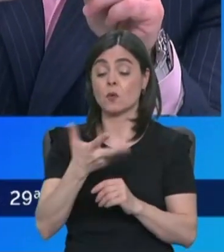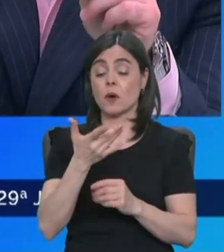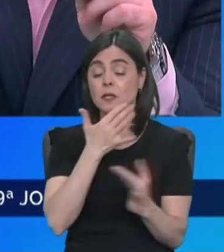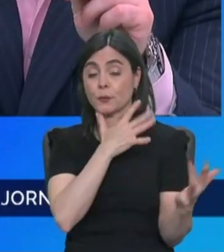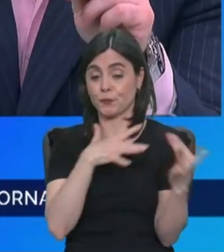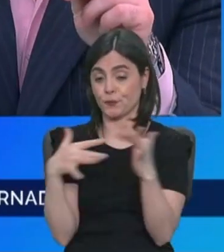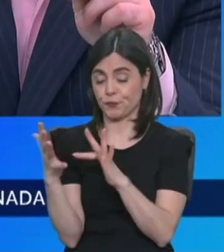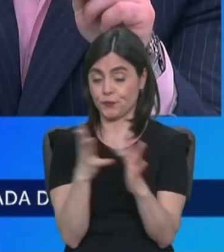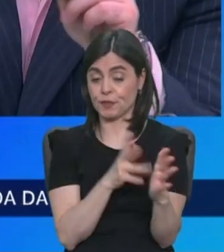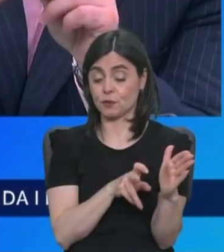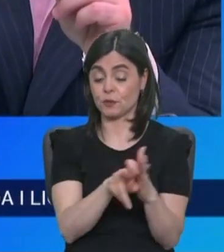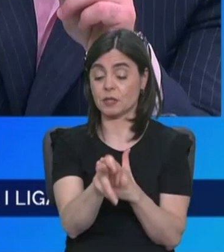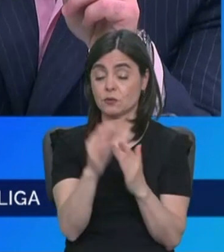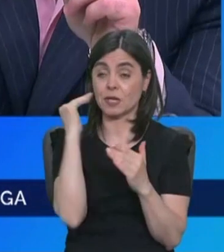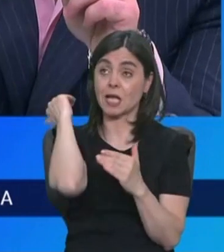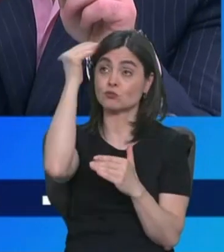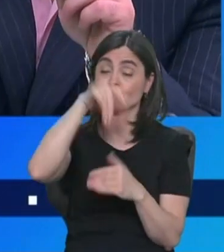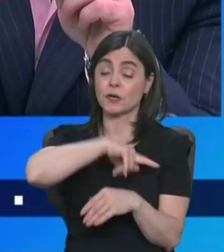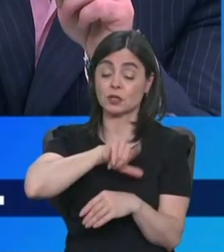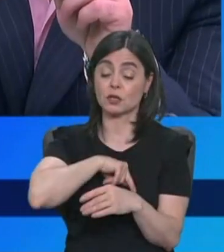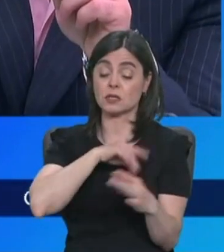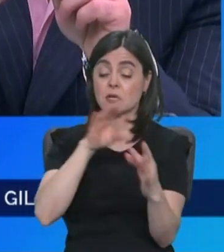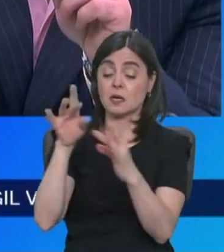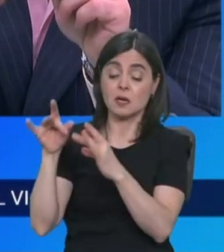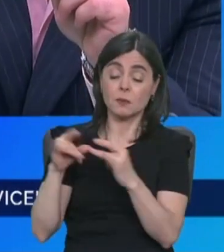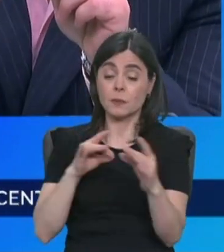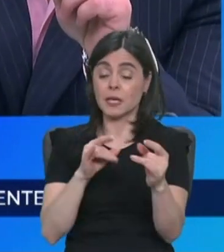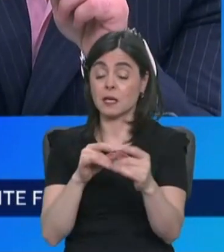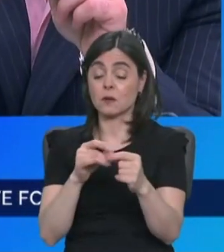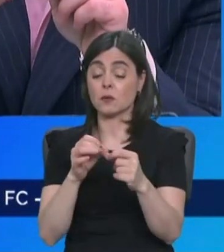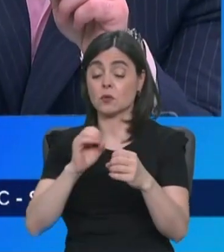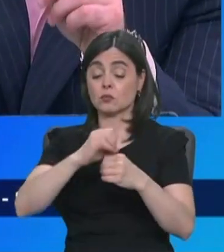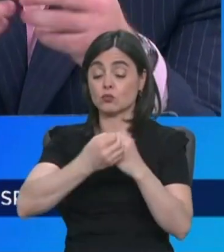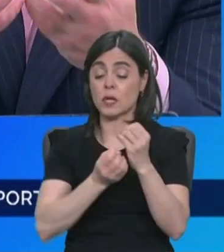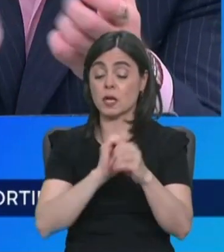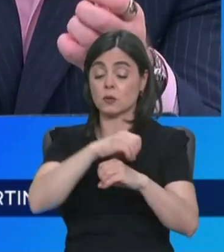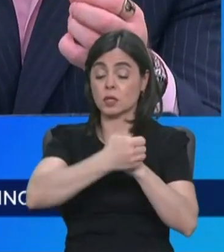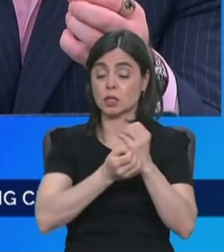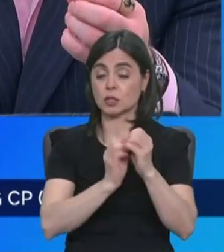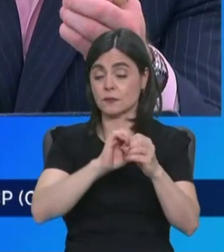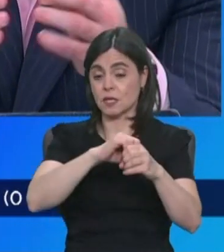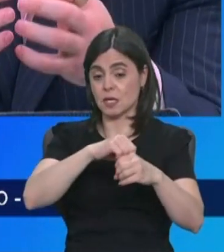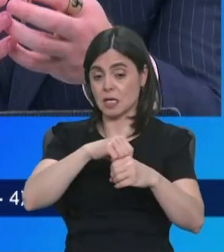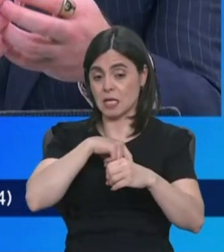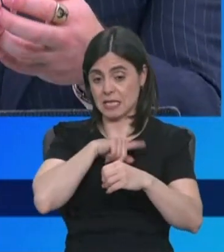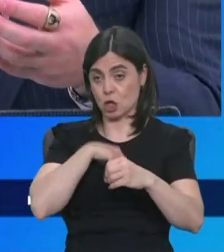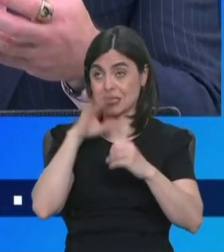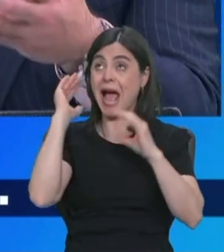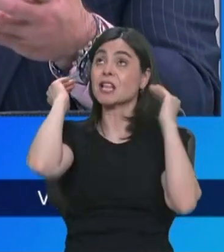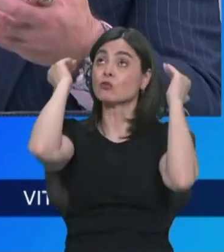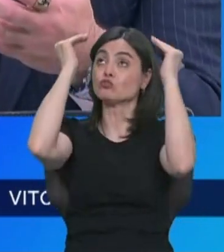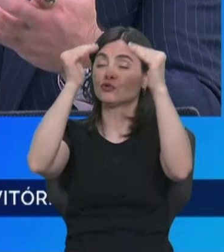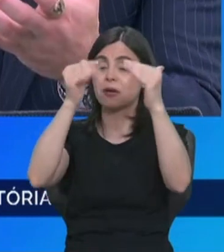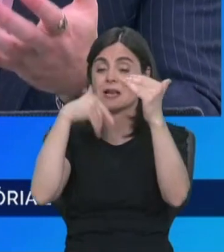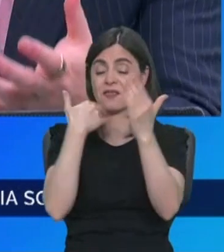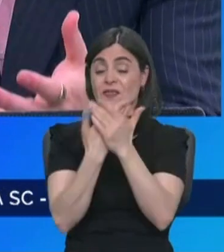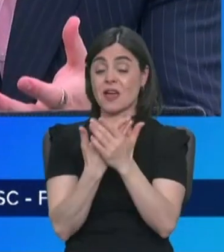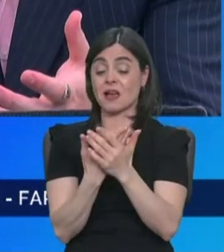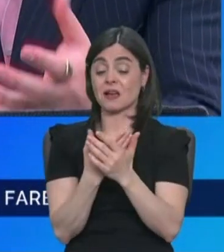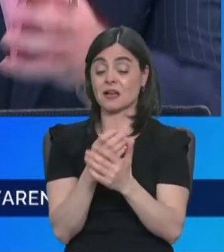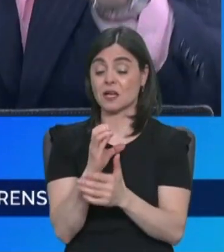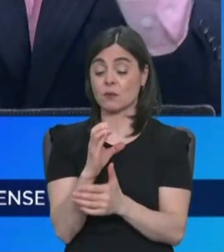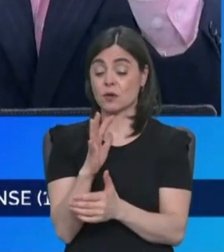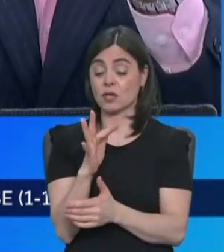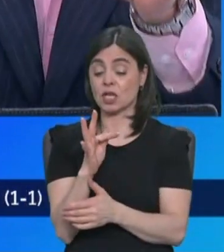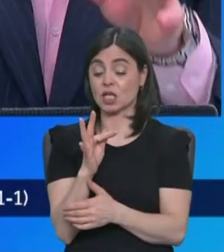Sol entram na nossa atmosfera, brincam, digamos assim, com as moléculas atmosféricas, as moléculas da nossa própria atmosfera, e isso dá origem a carbono